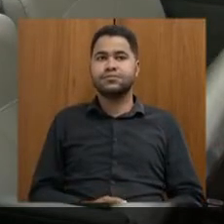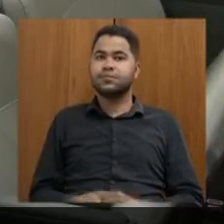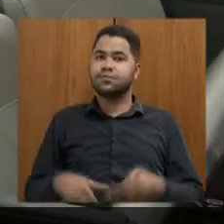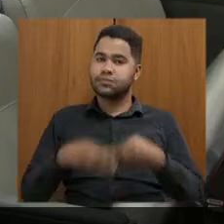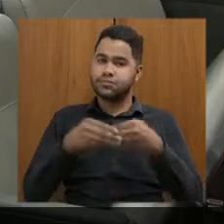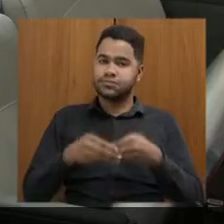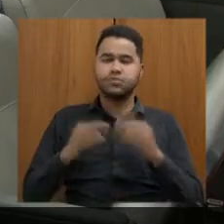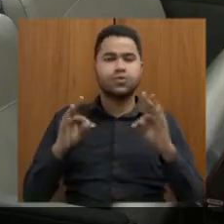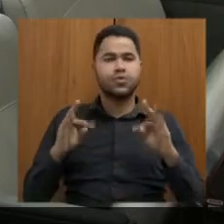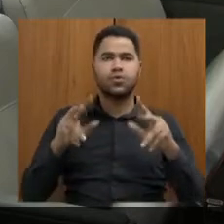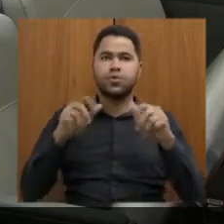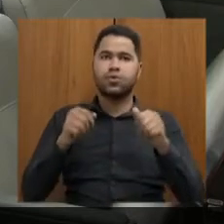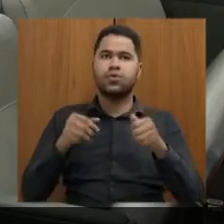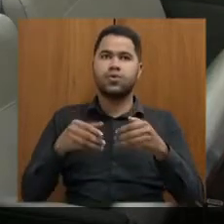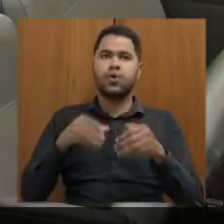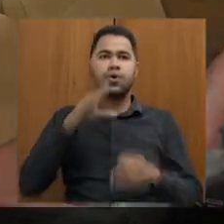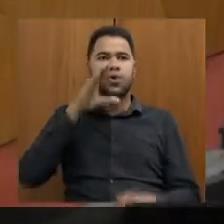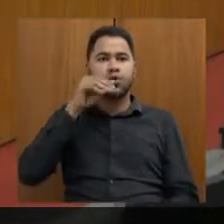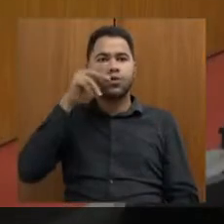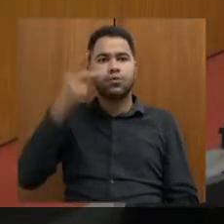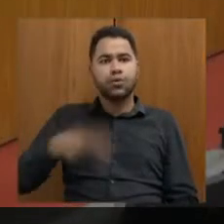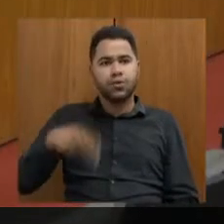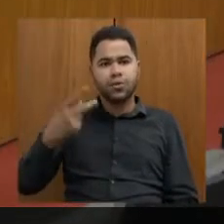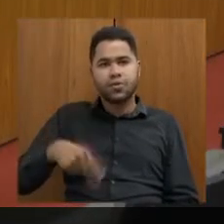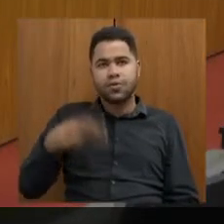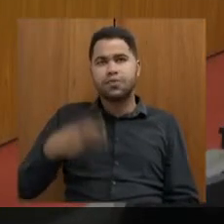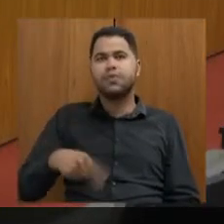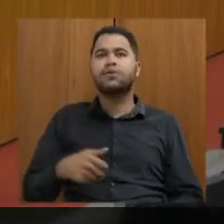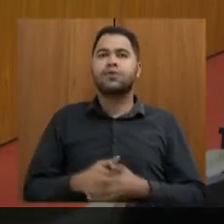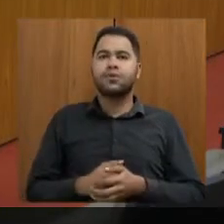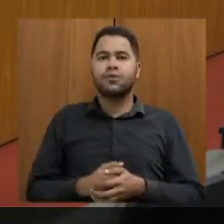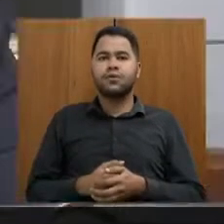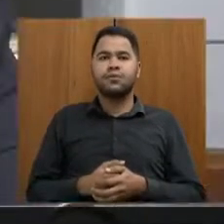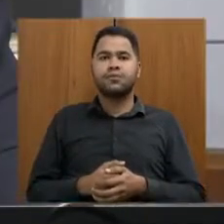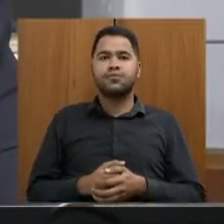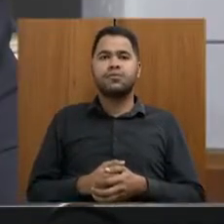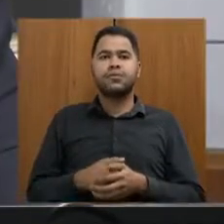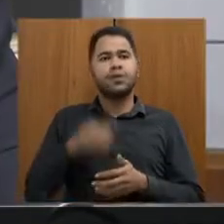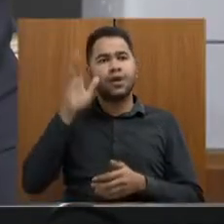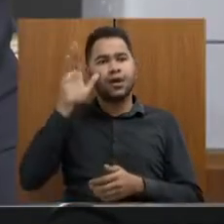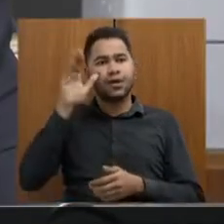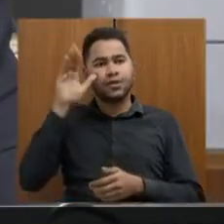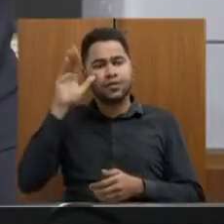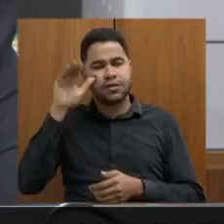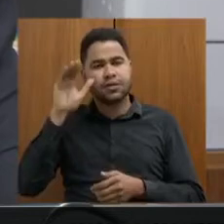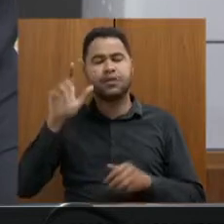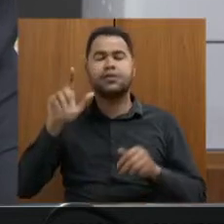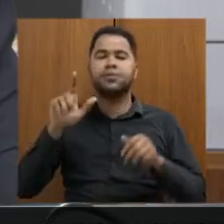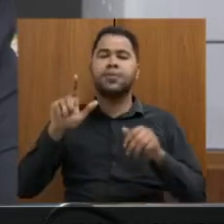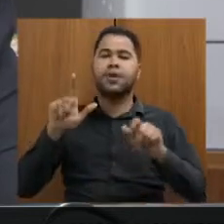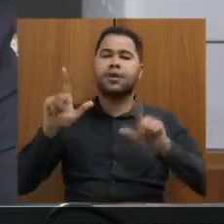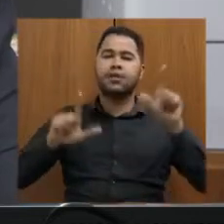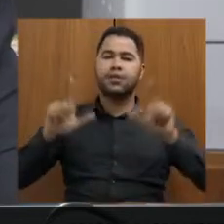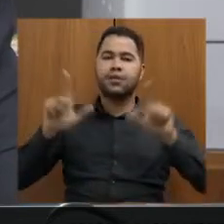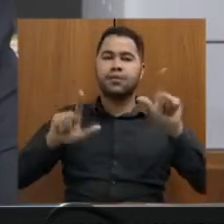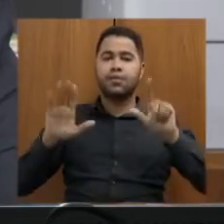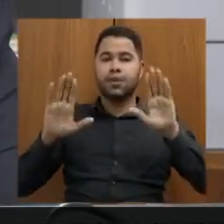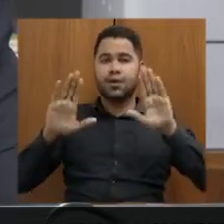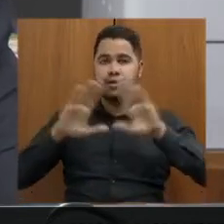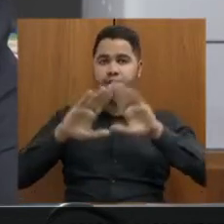cumprimentar todos os servidores dessa casa né todos aqueles que nos assistem pela TV Assembleia